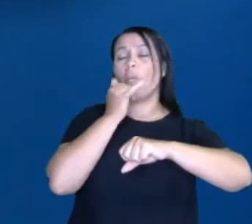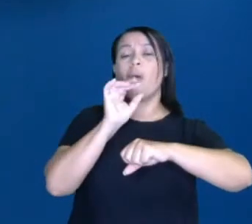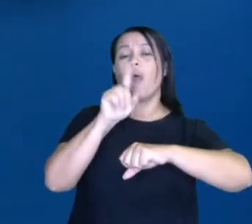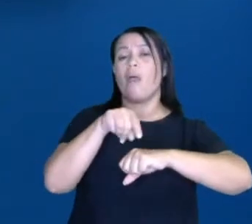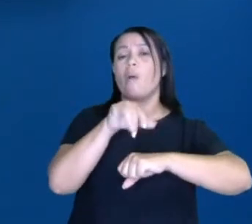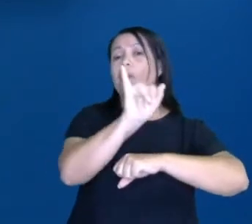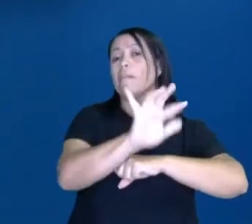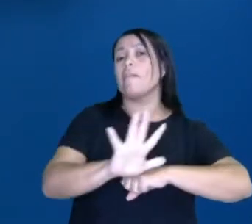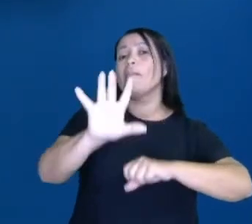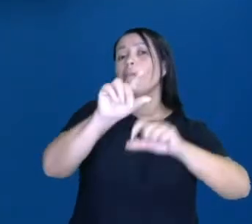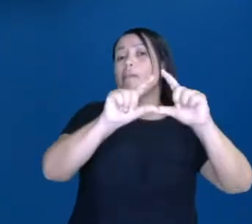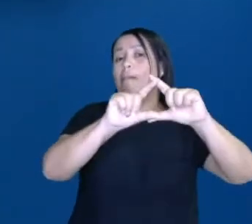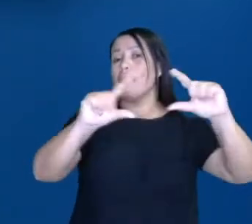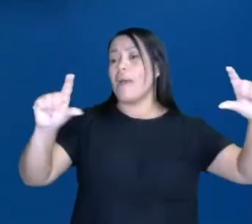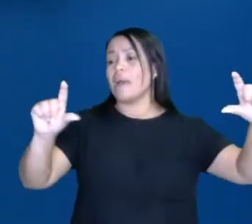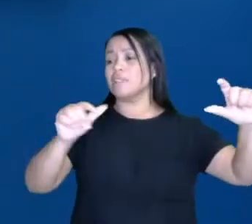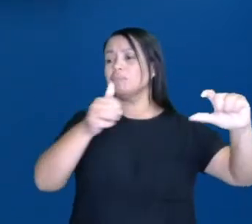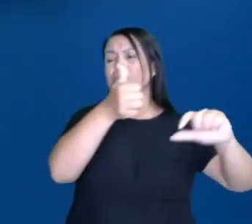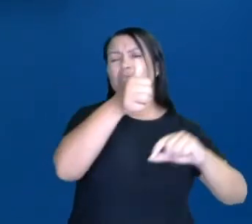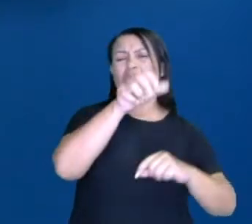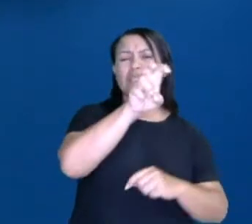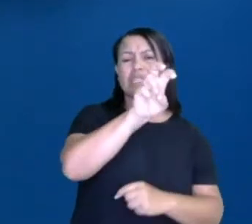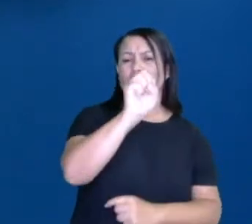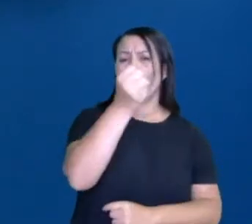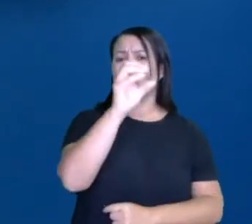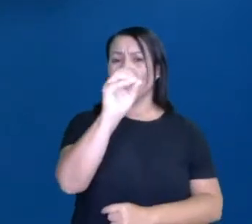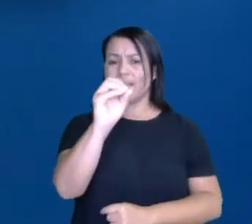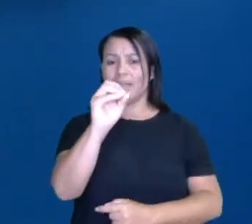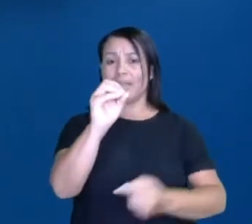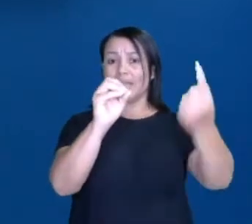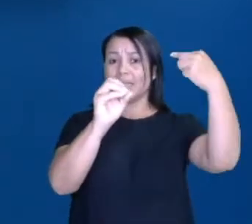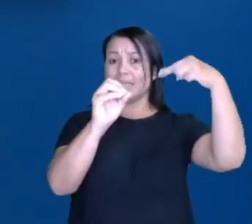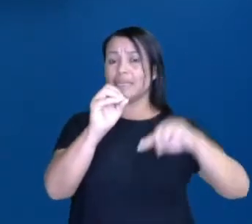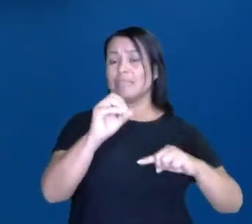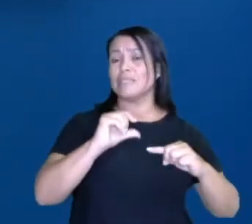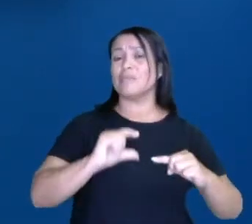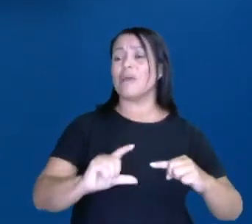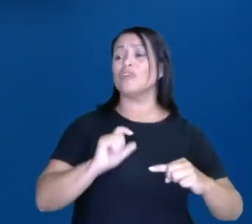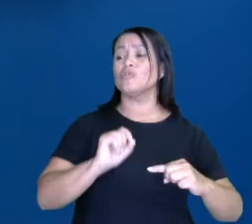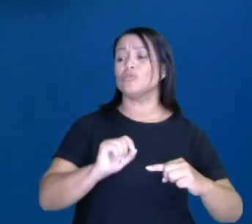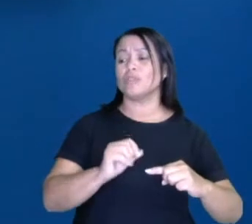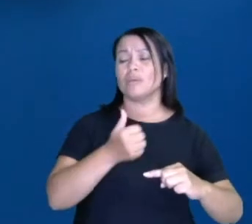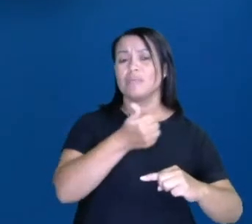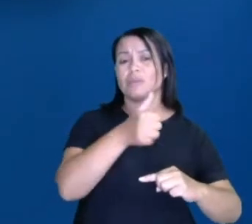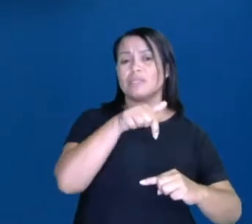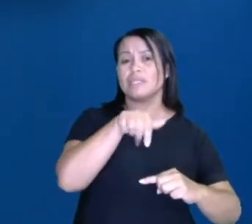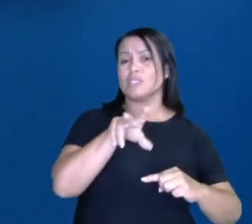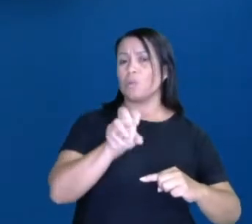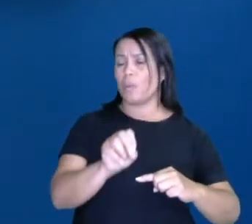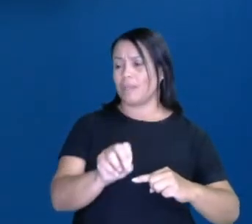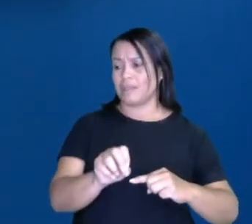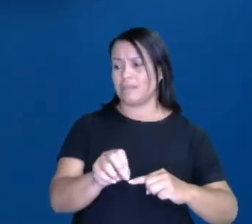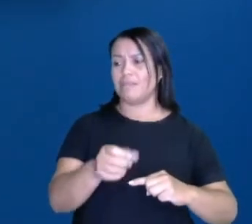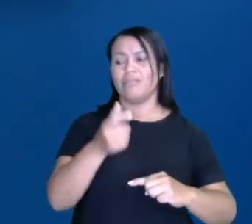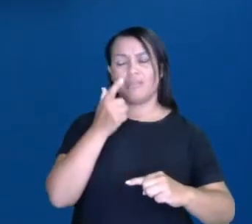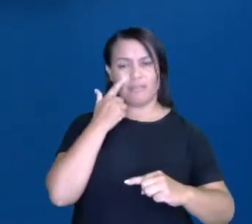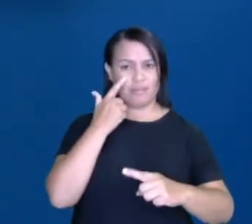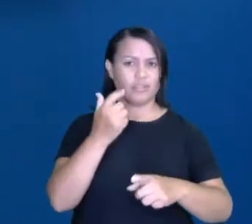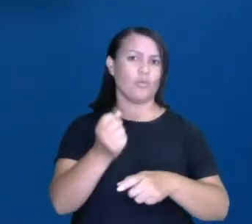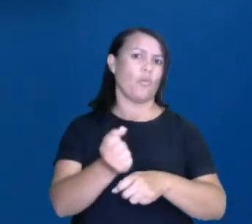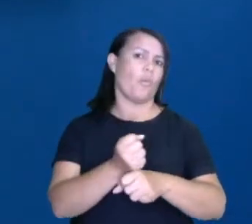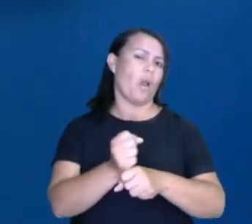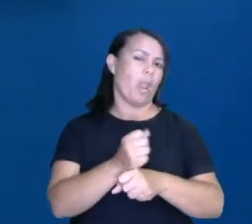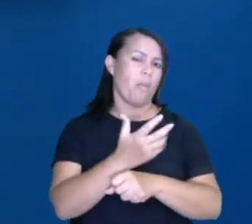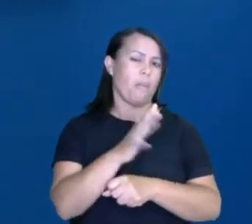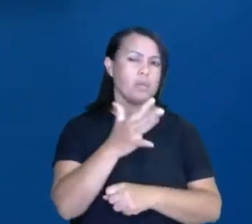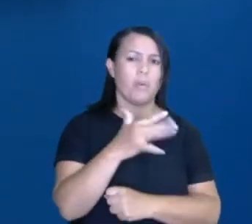uma imagem, está em 1580 e a outra imagem está em 1750. Quer dizer, mais